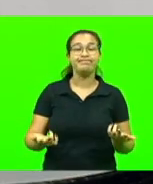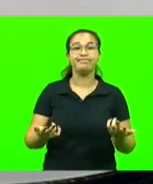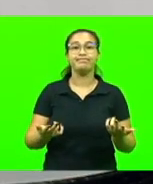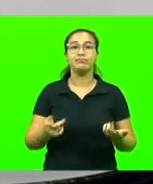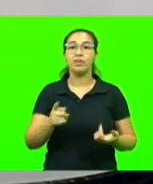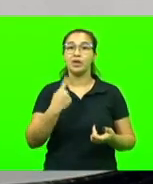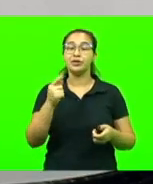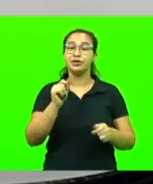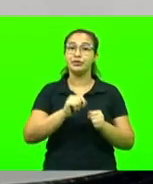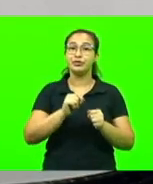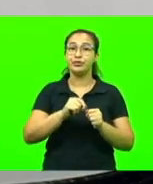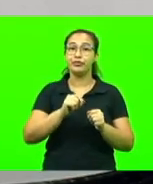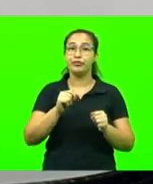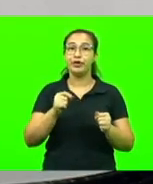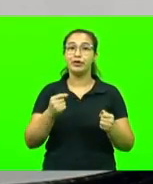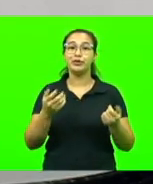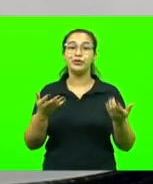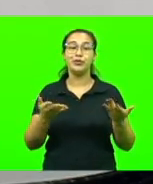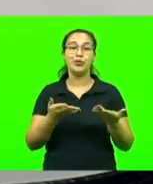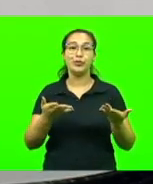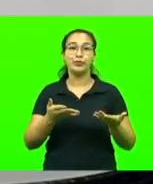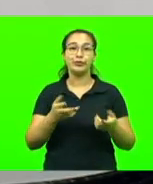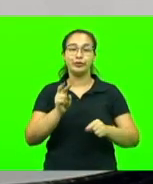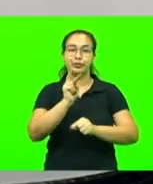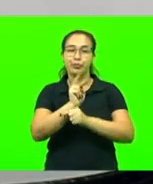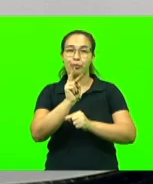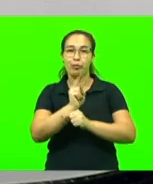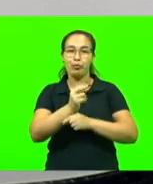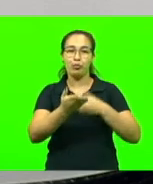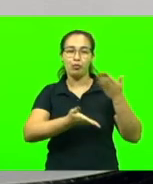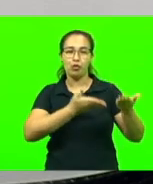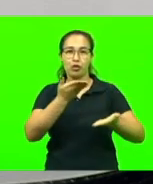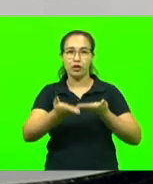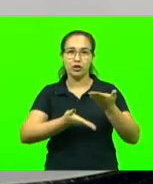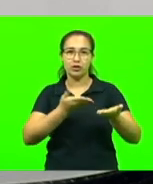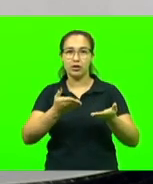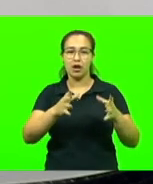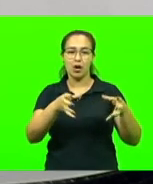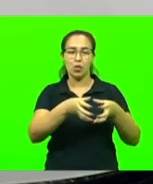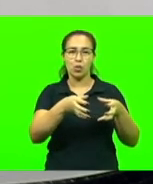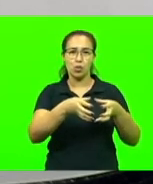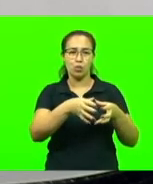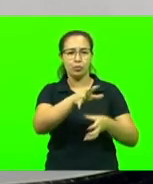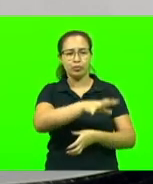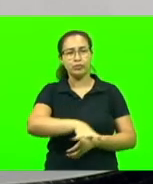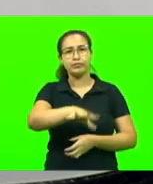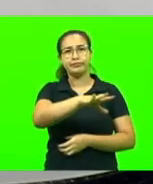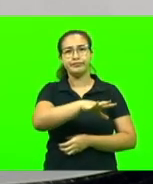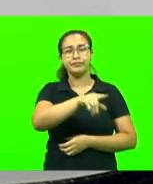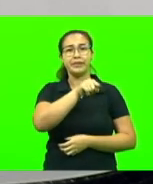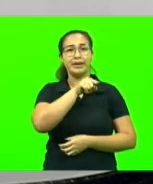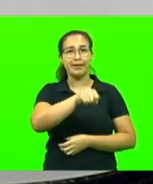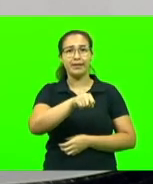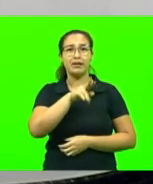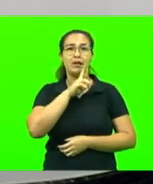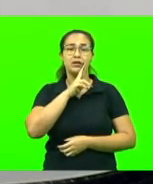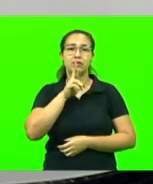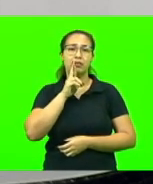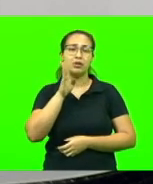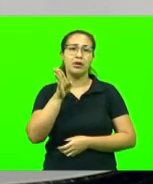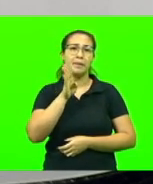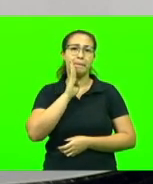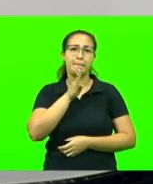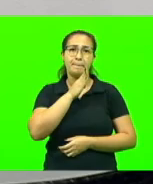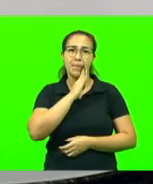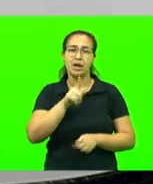uma aclamação hoje de proteção ao setor de bares e restaurantes, que, junto com o setor de eventos, foi, de